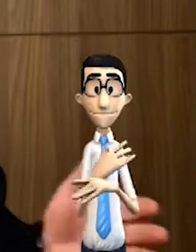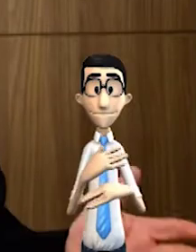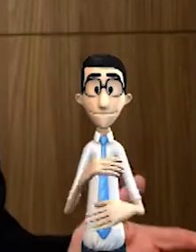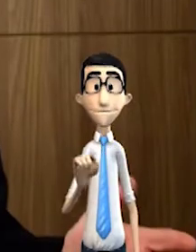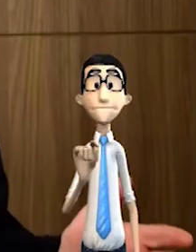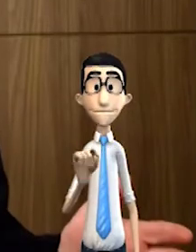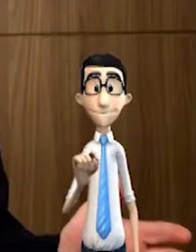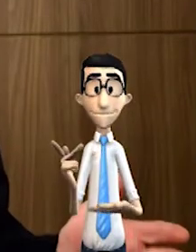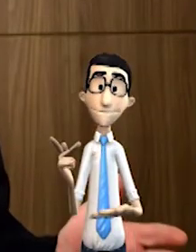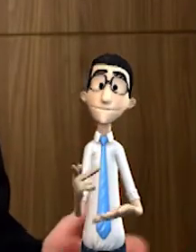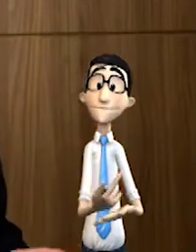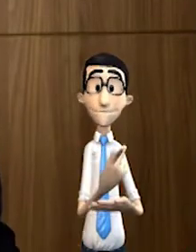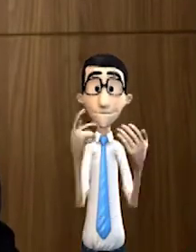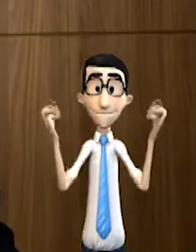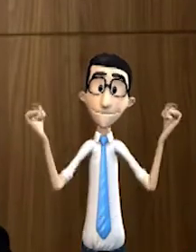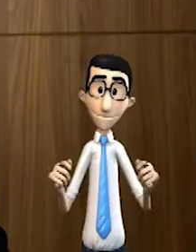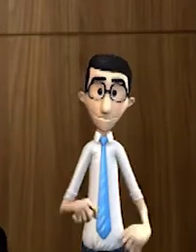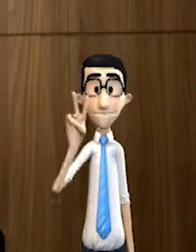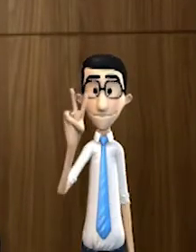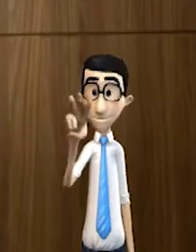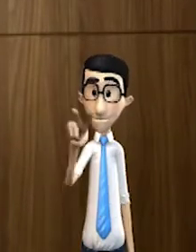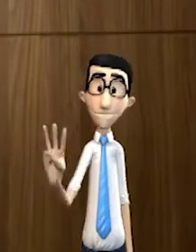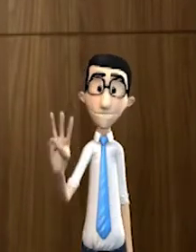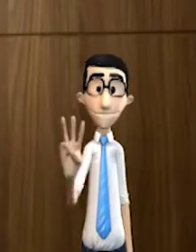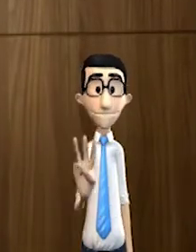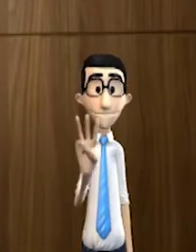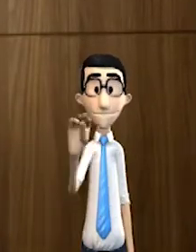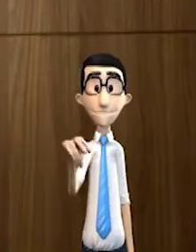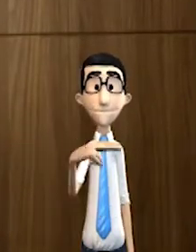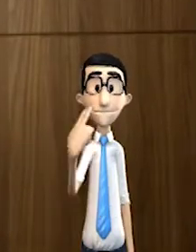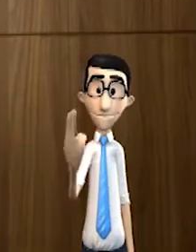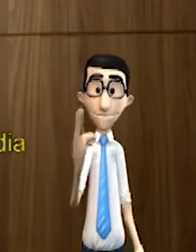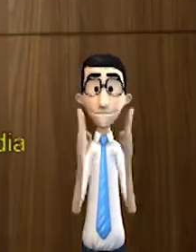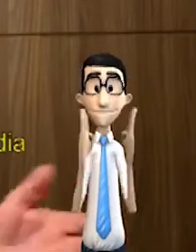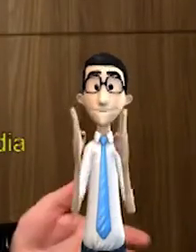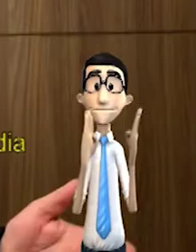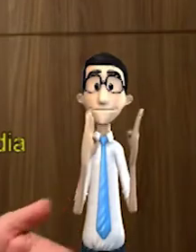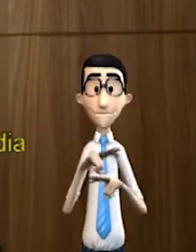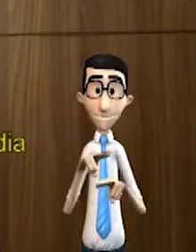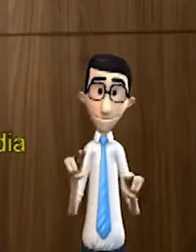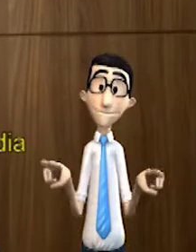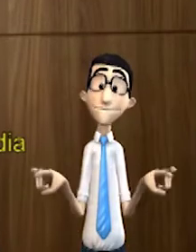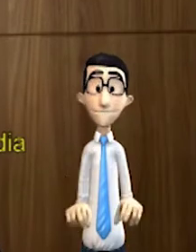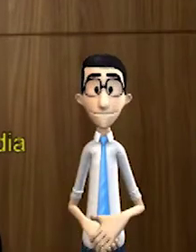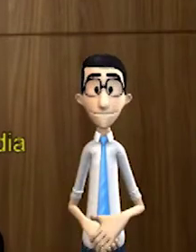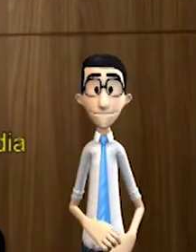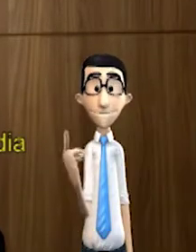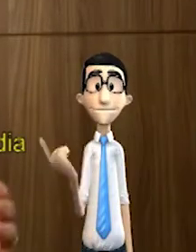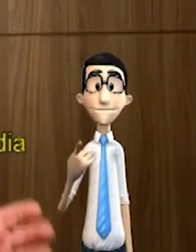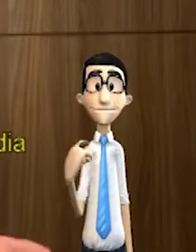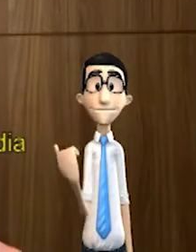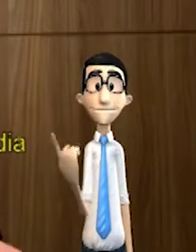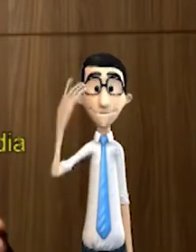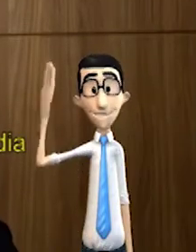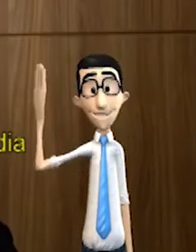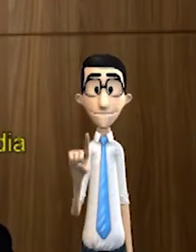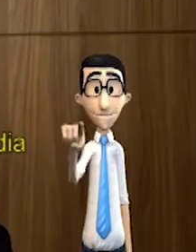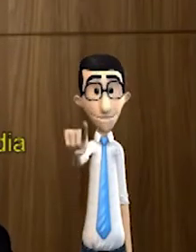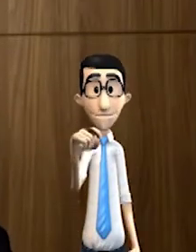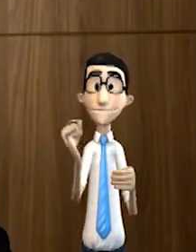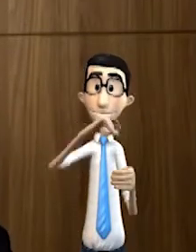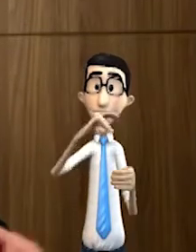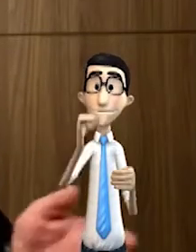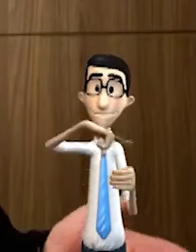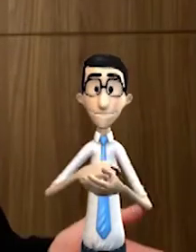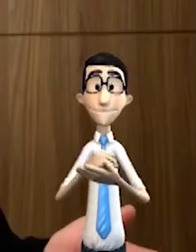Para saber tudo o que acontece em nossa cidade, acesse o site visitesaopaulo.com ou interaja através das redes sociais do São Paulo É Tudo